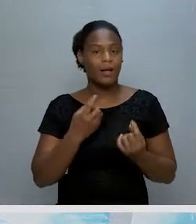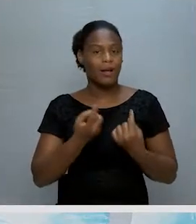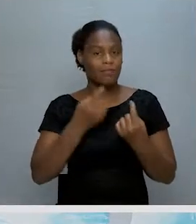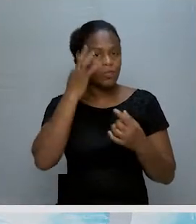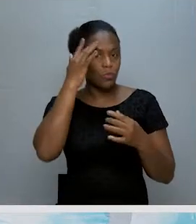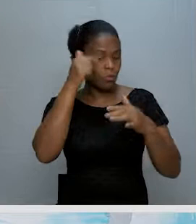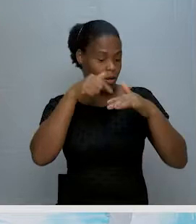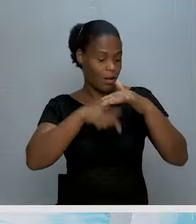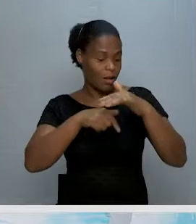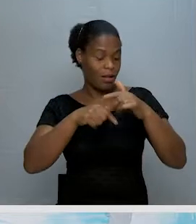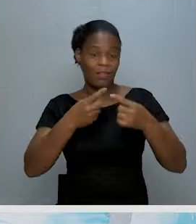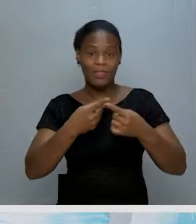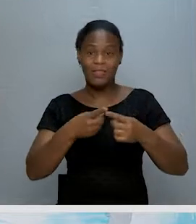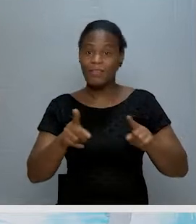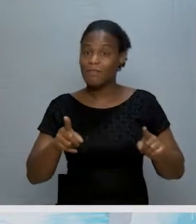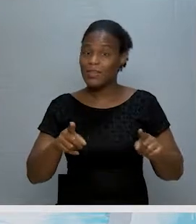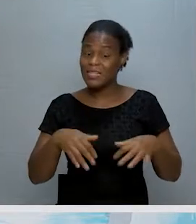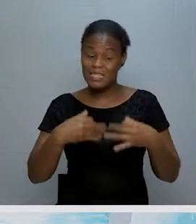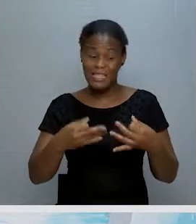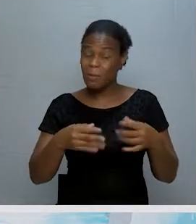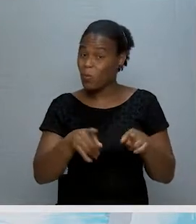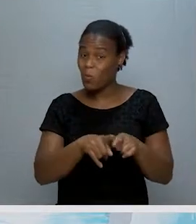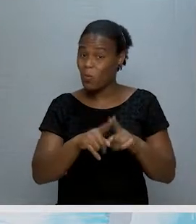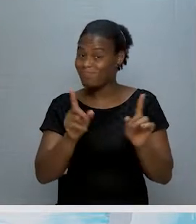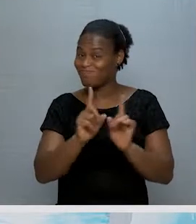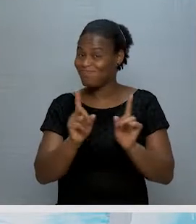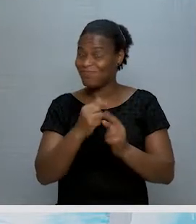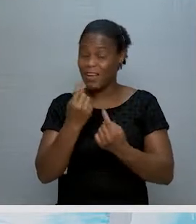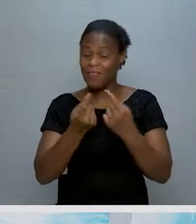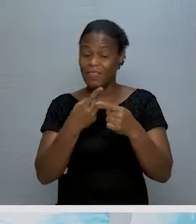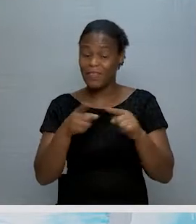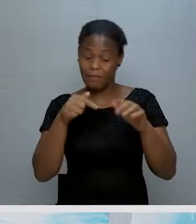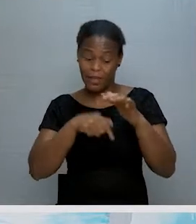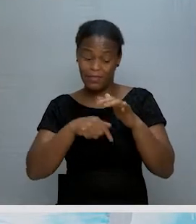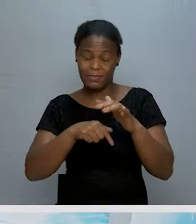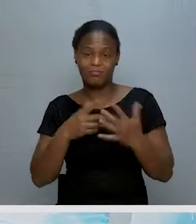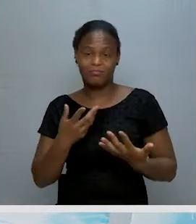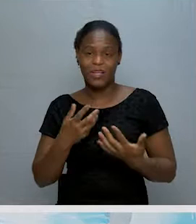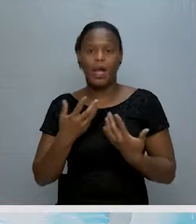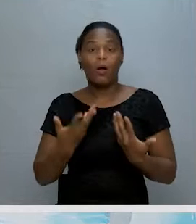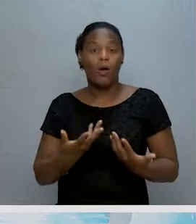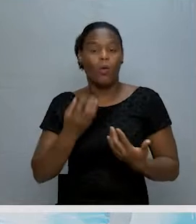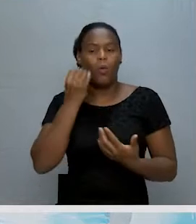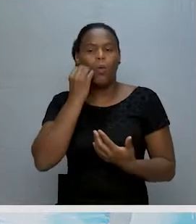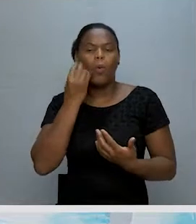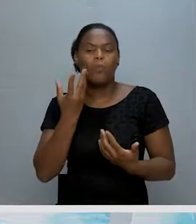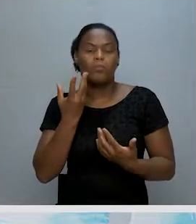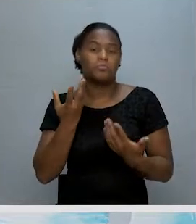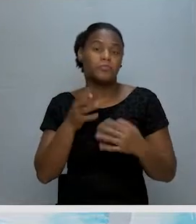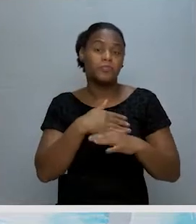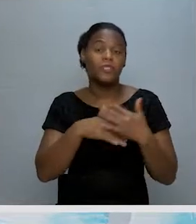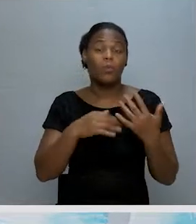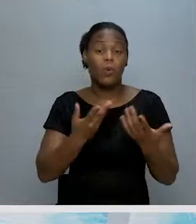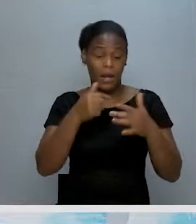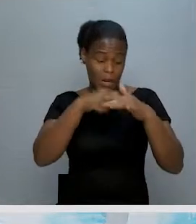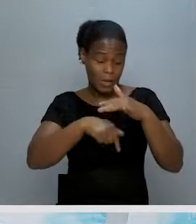são diferentes. Nem sempre é igual. Então, como é que fazemos quando os